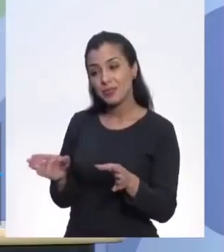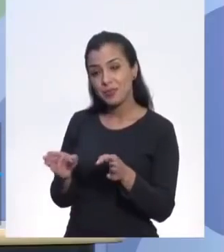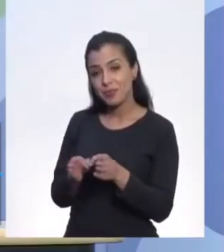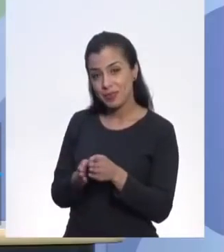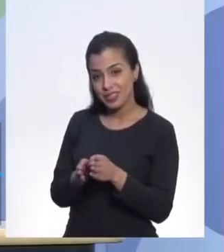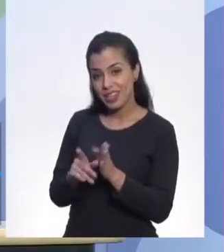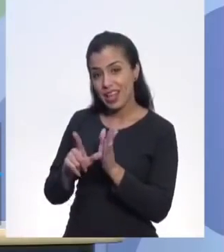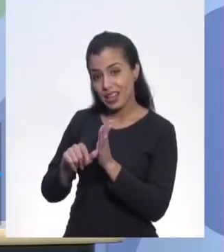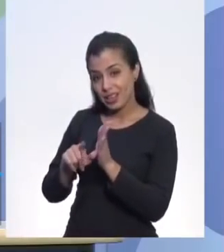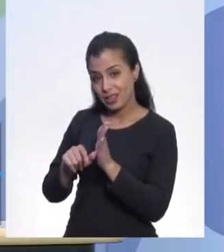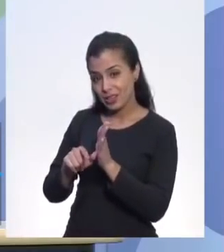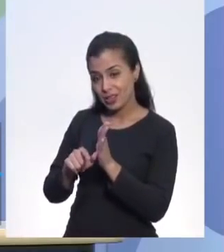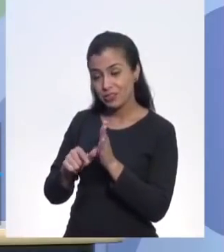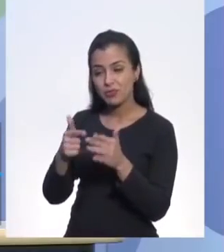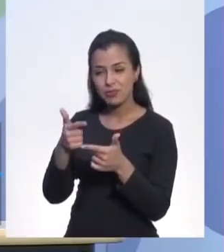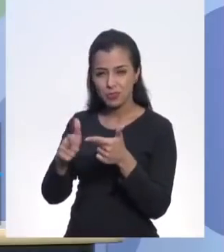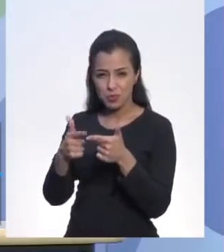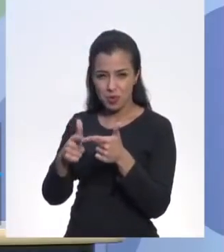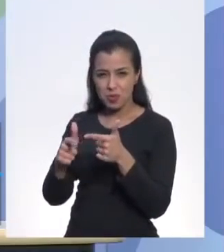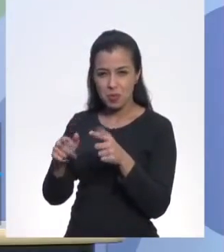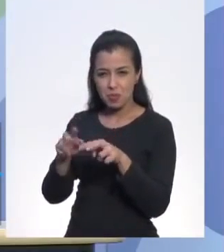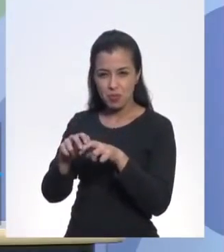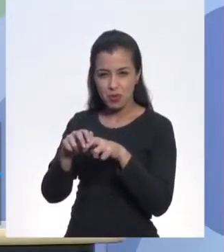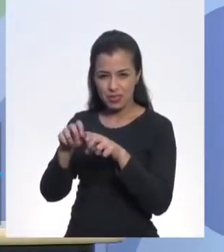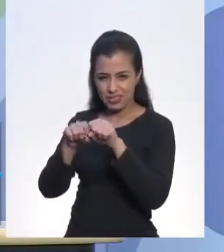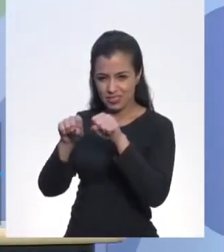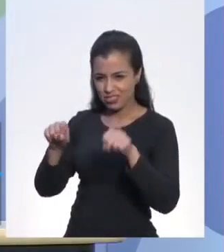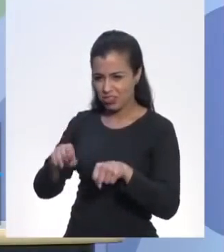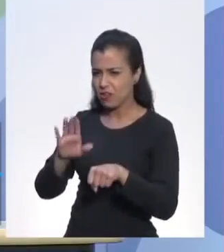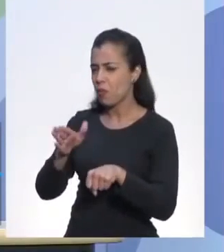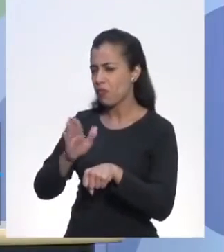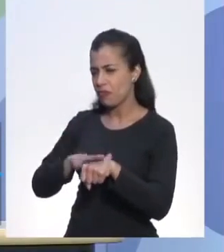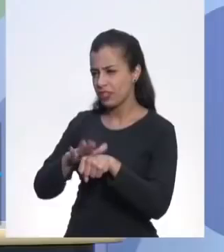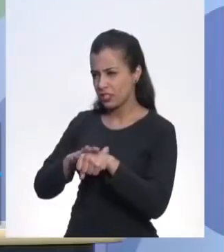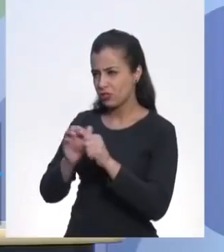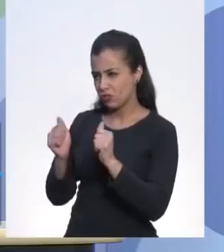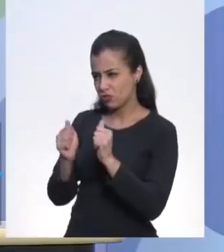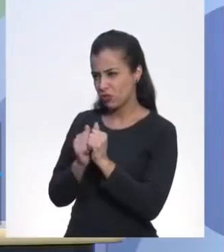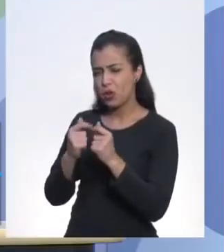um pouquinho atrasada aí, né? Deu um probleminha aí no sistema. Vamos fazer junto com eles?